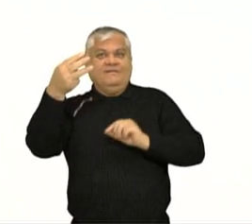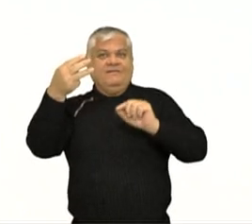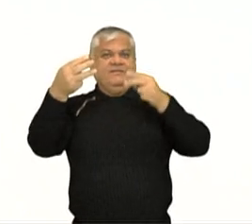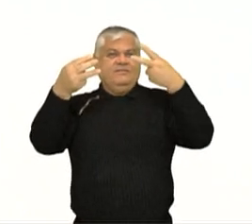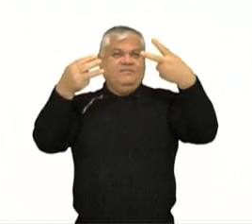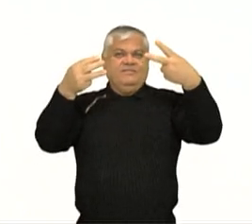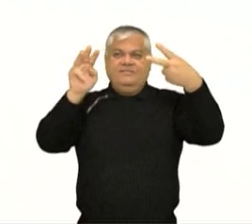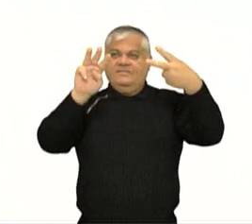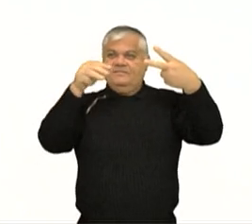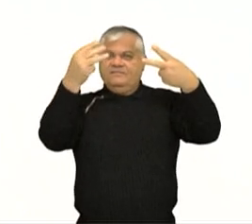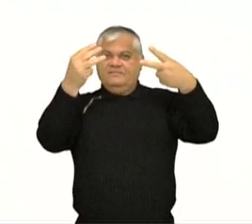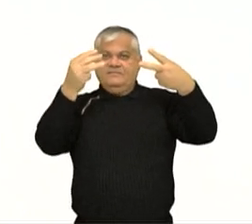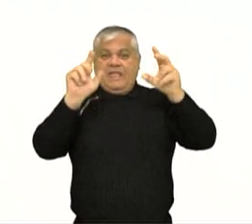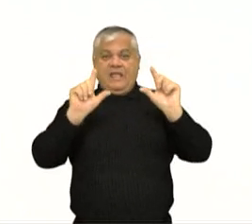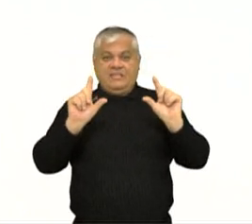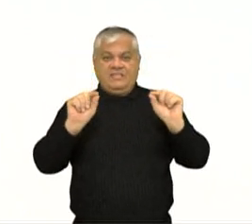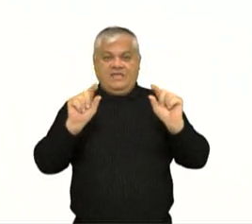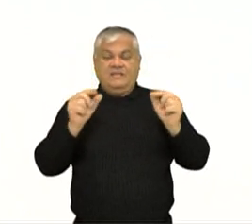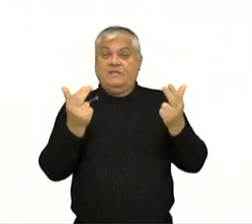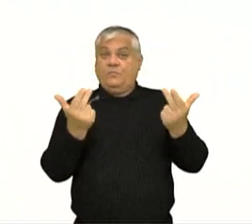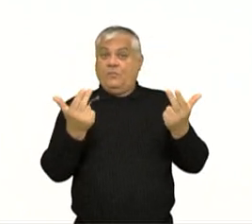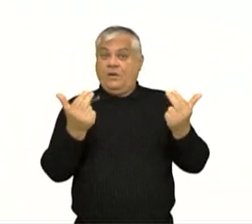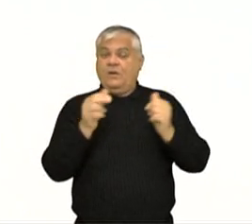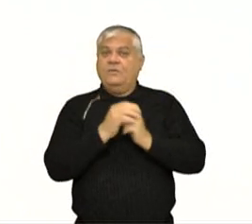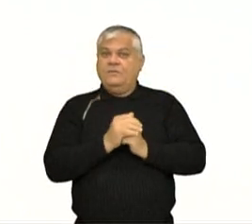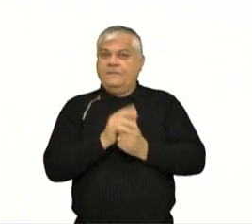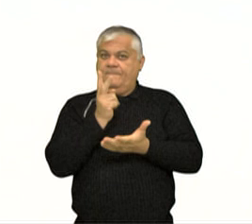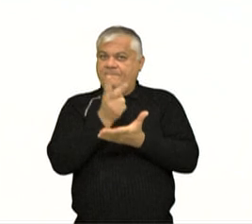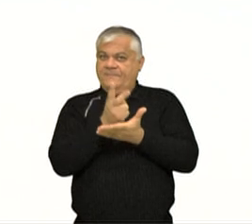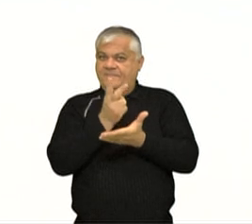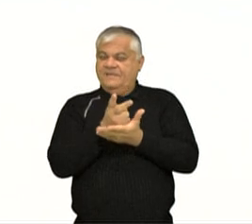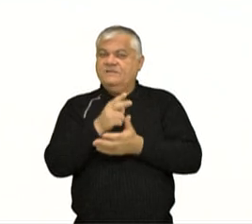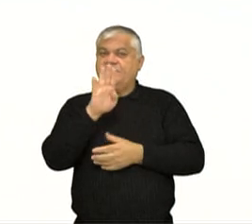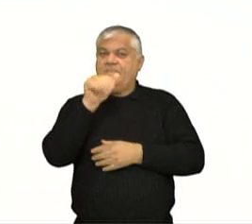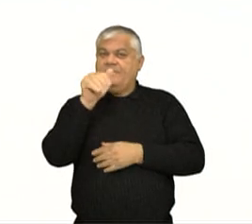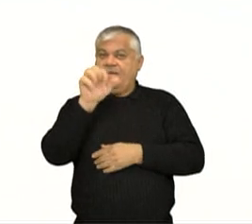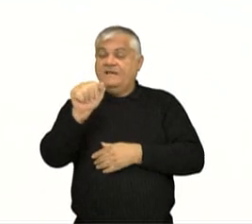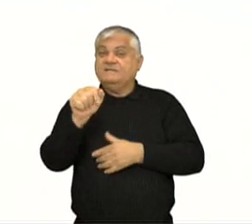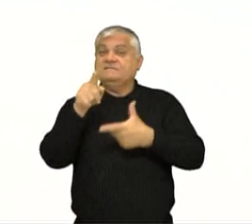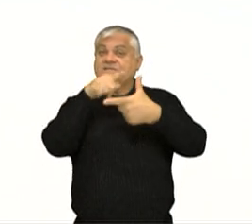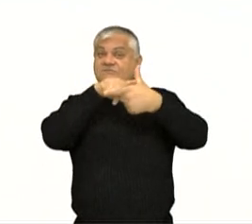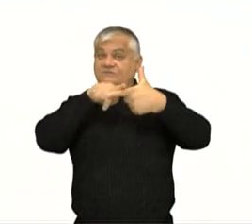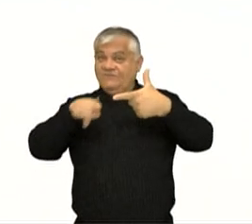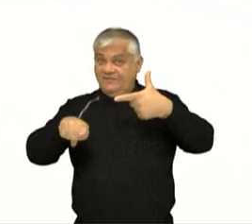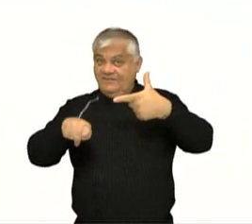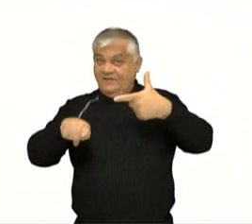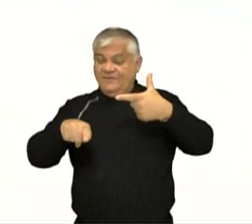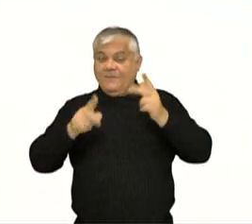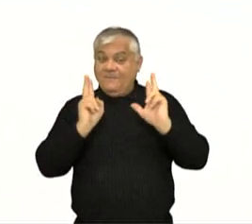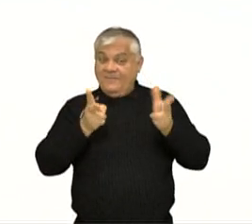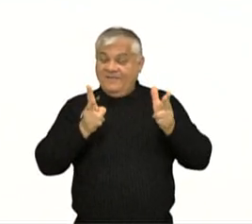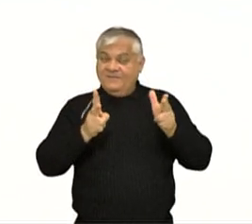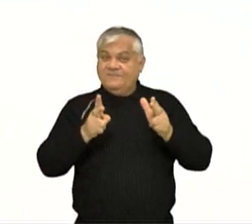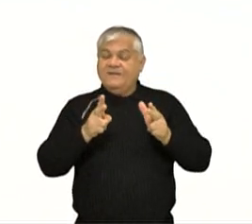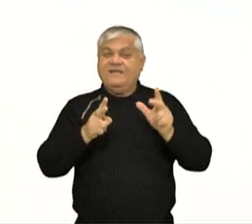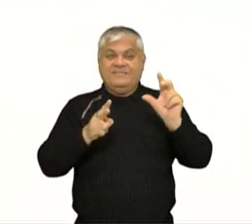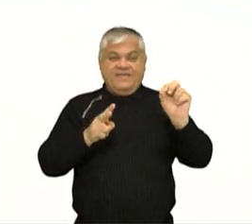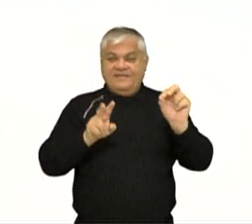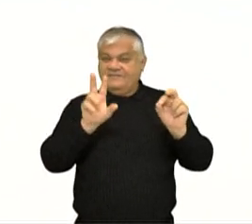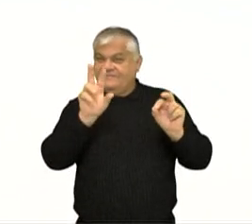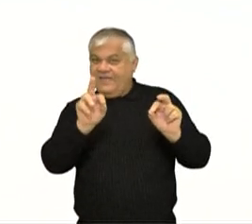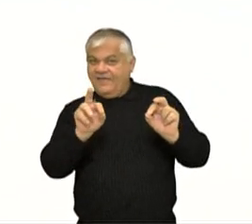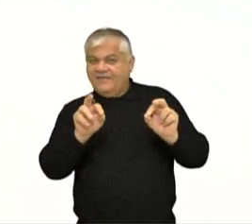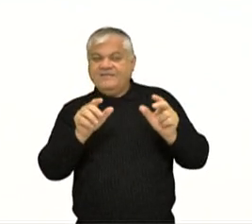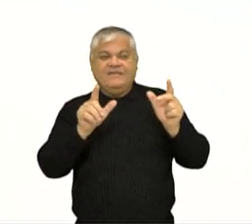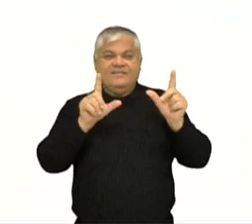tá? Percebam que nós temos aí uma divisão de potências, né, de bases